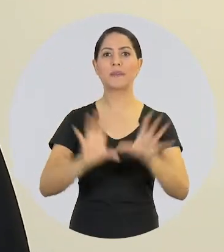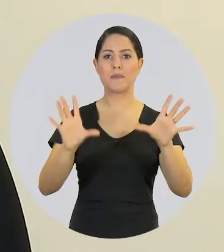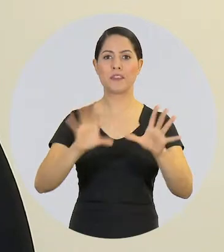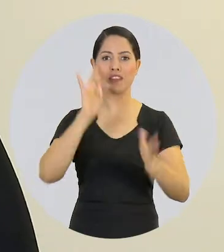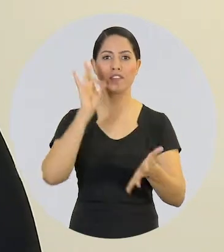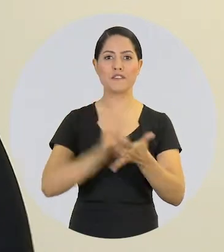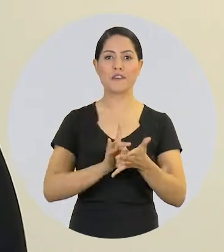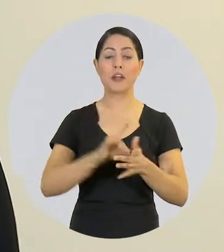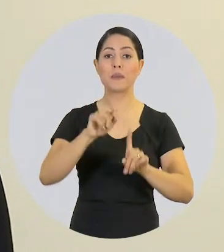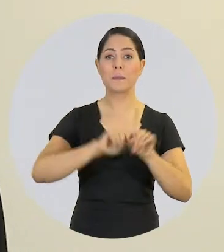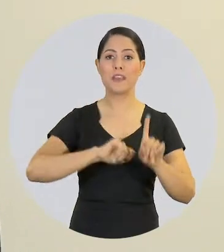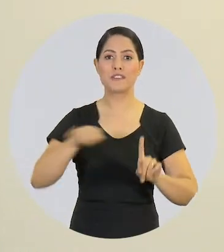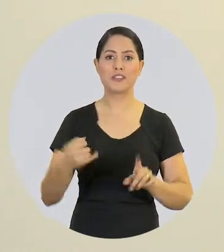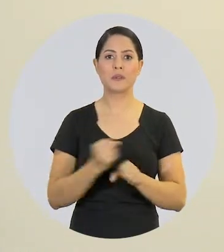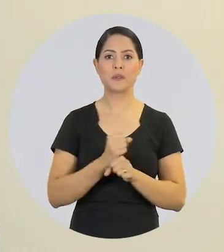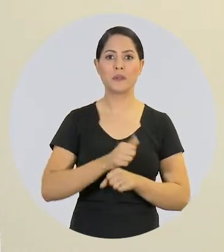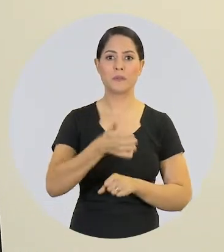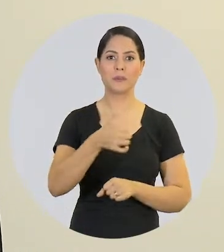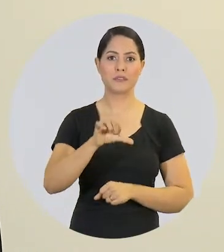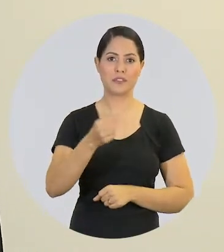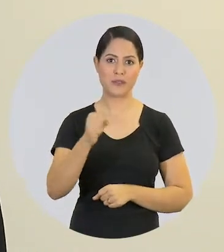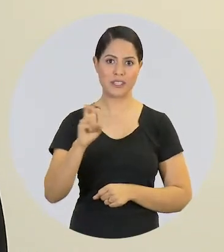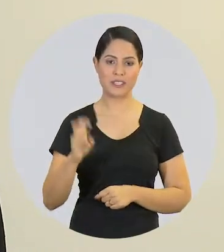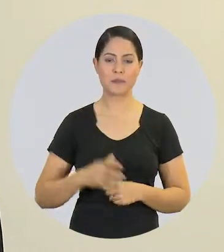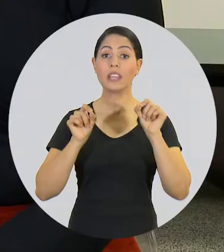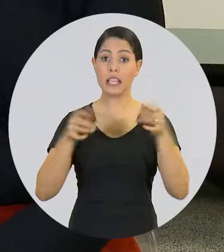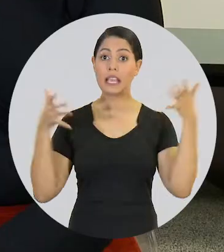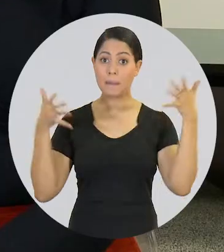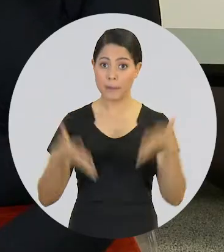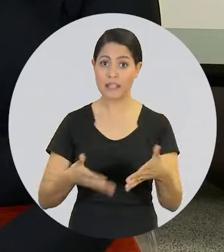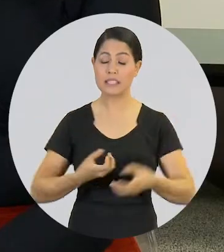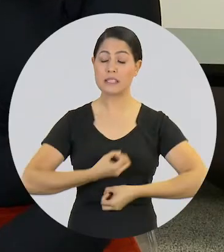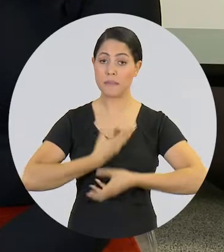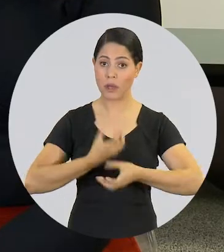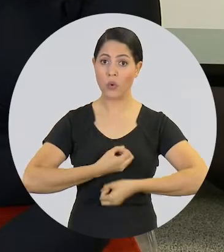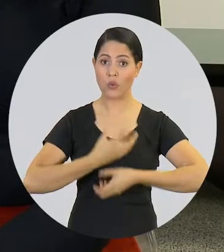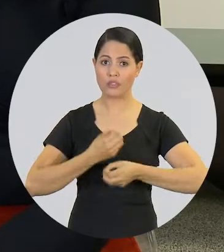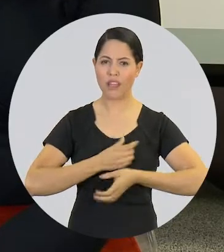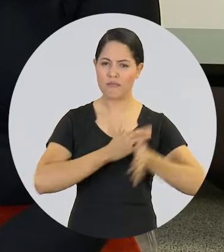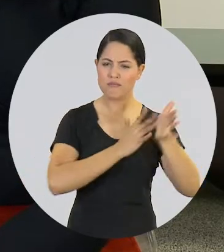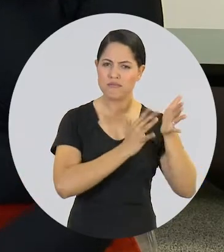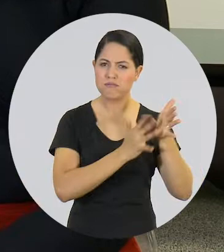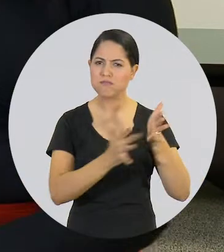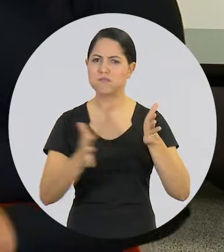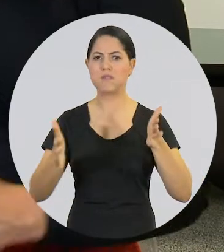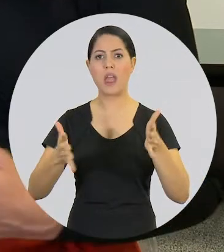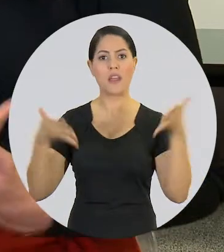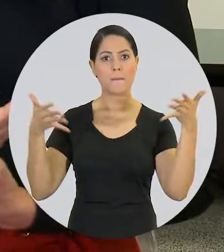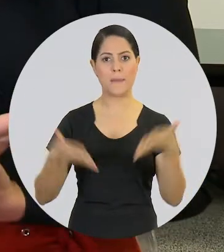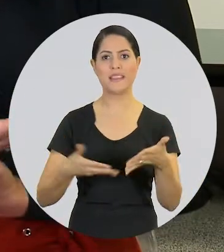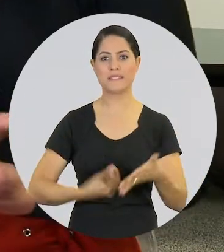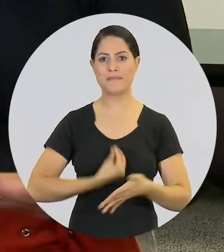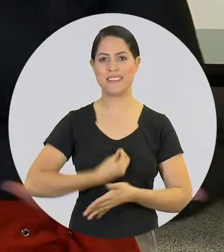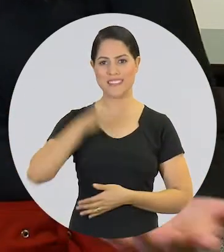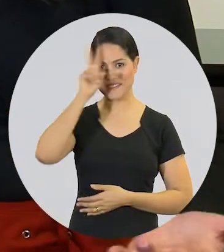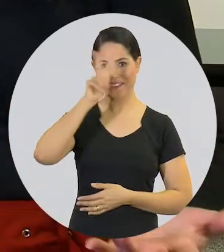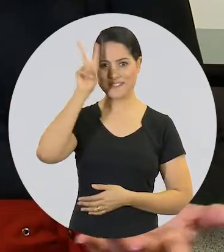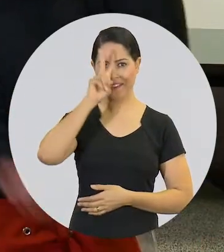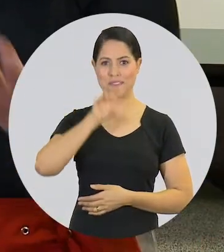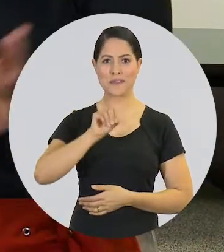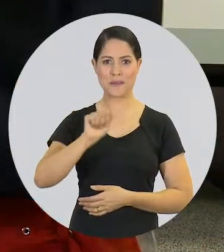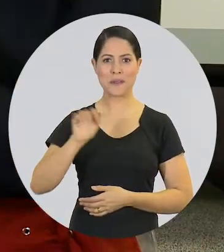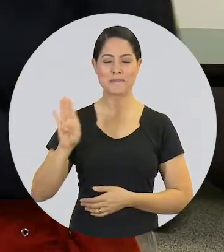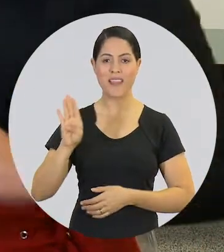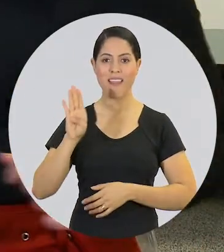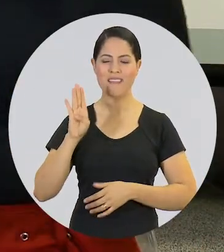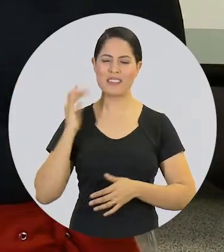regime militar em janeiro de 1985. E quem participa conosco para falar de toda essa presença histórica